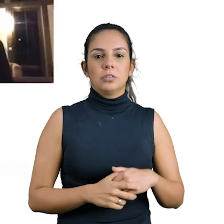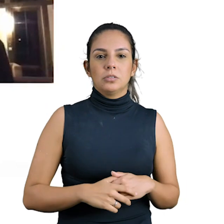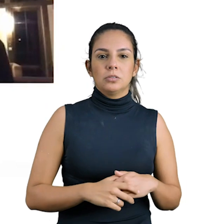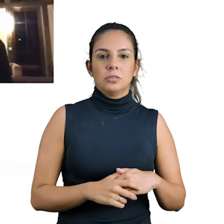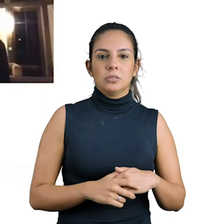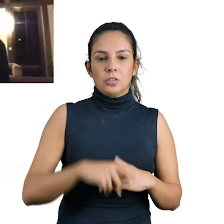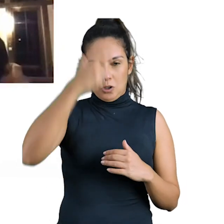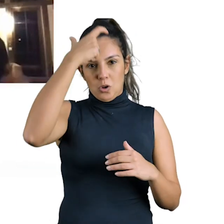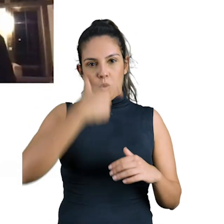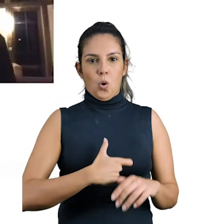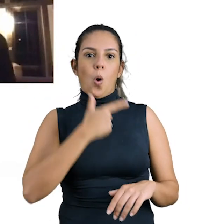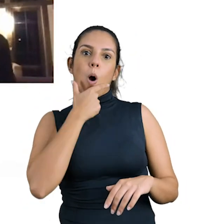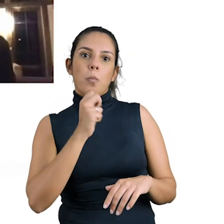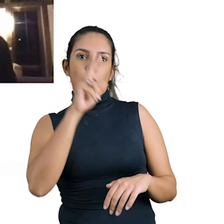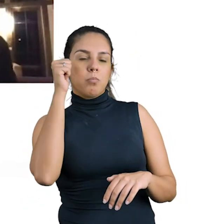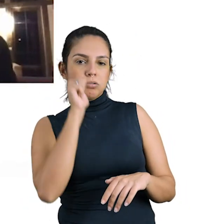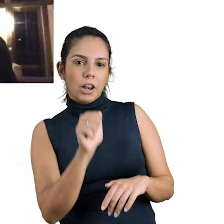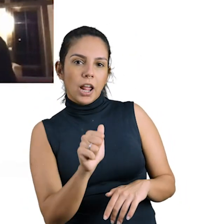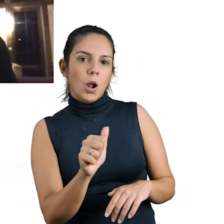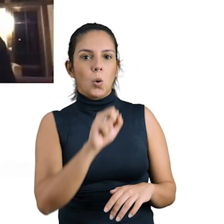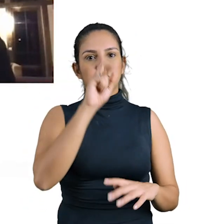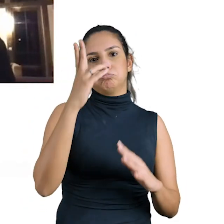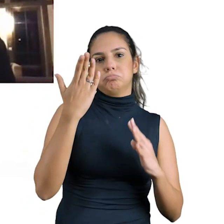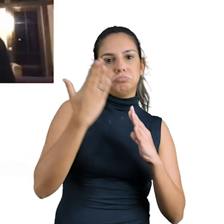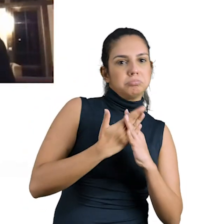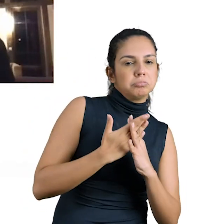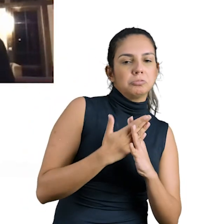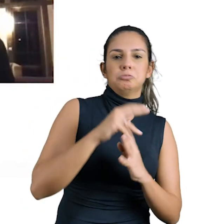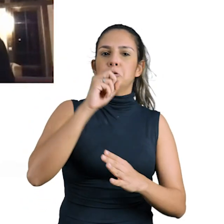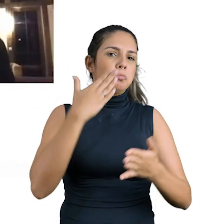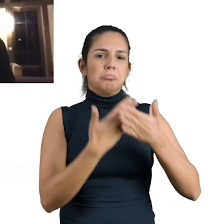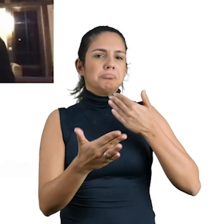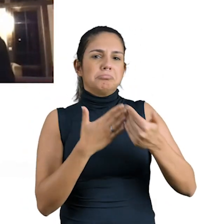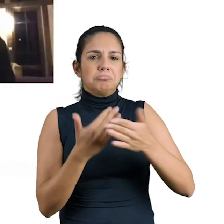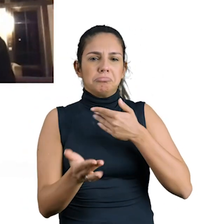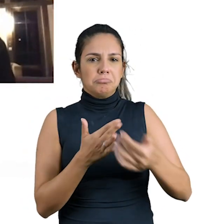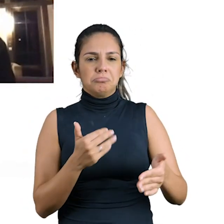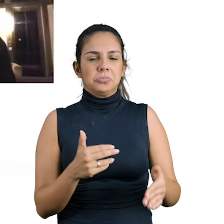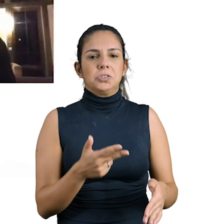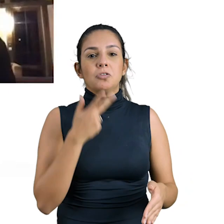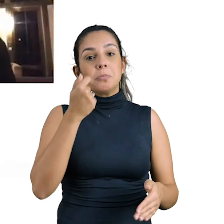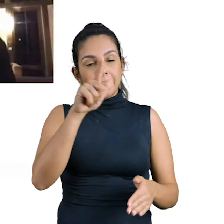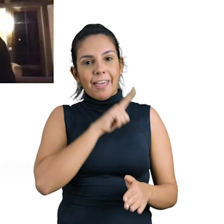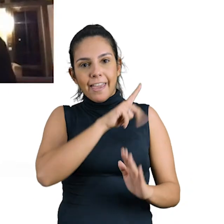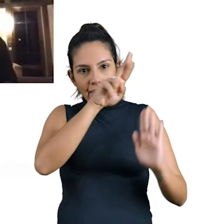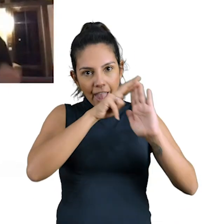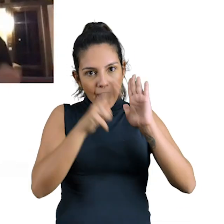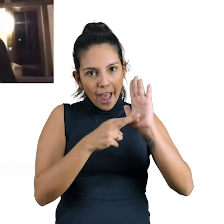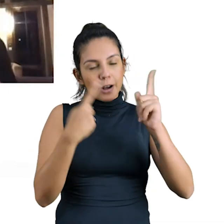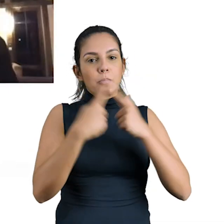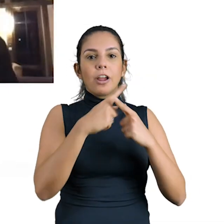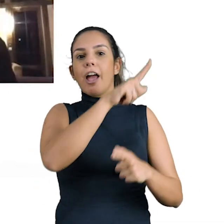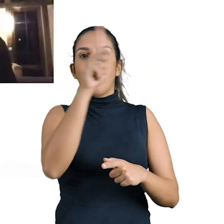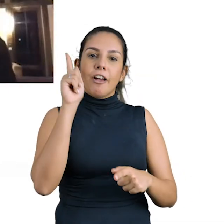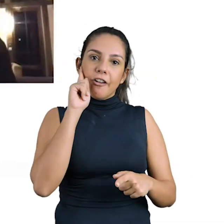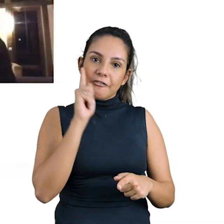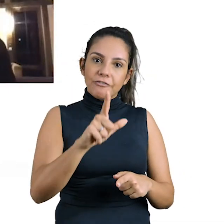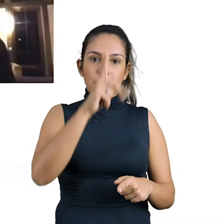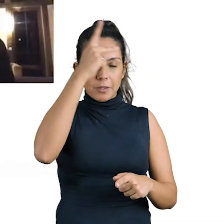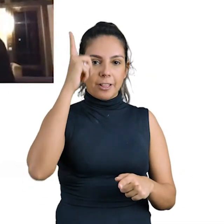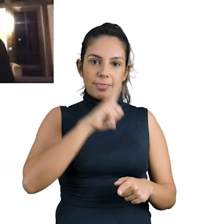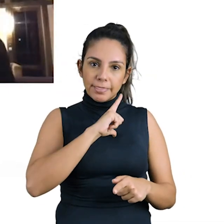Afonso, eu acho que ninguém cria uma regra se não existir uma firme intenção de